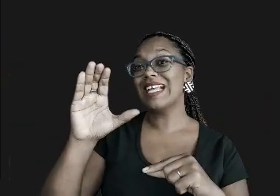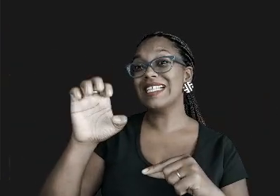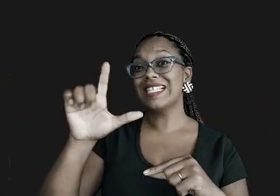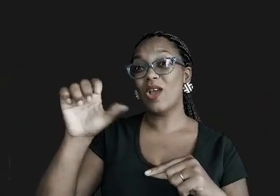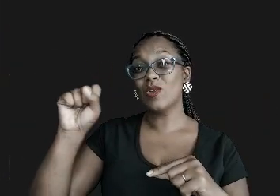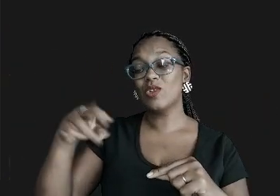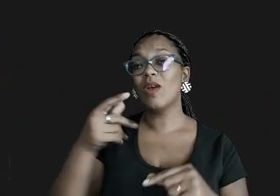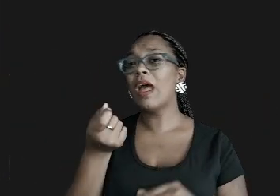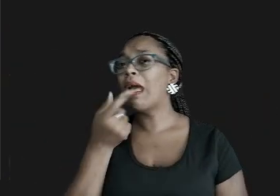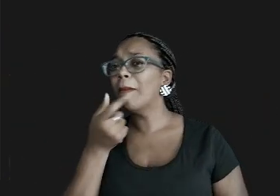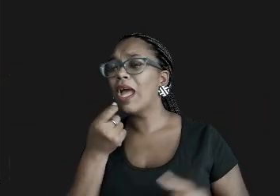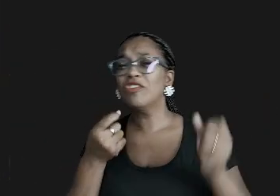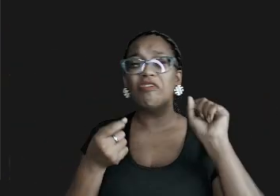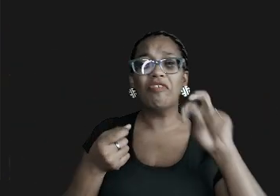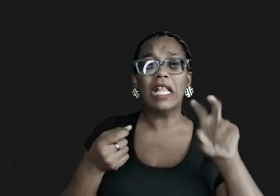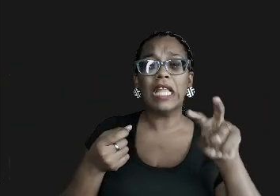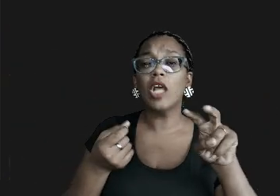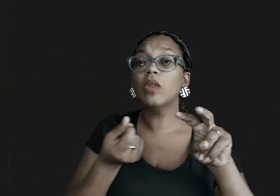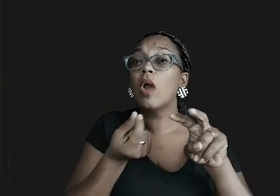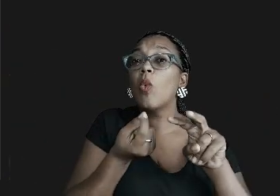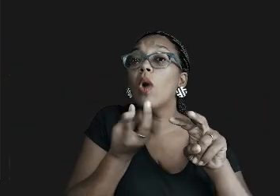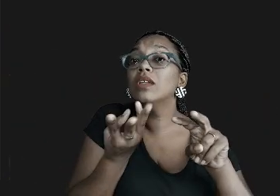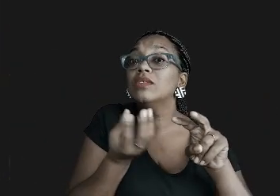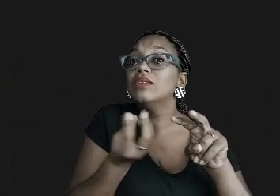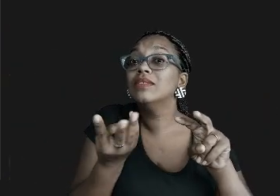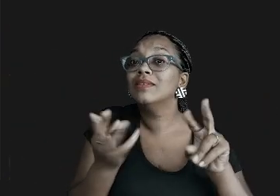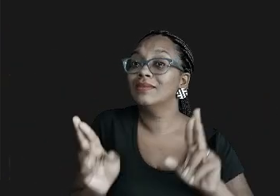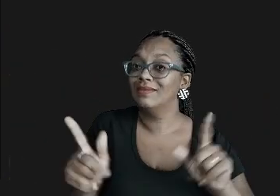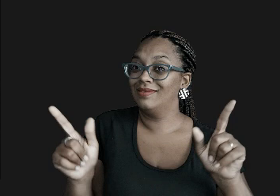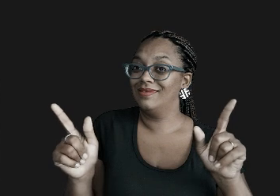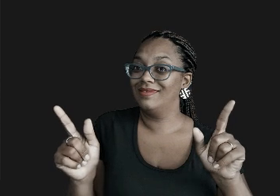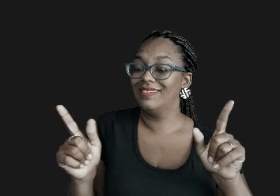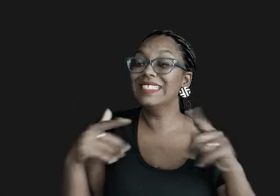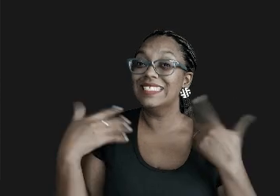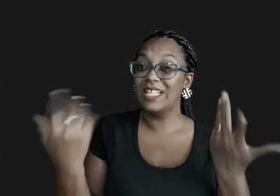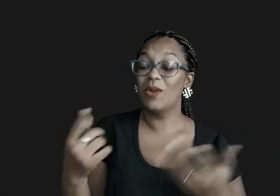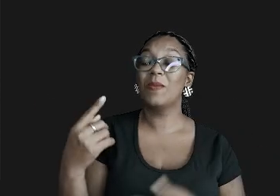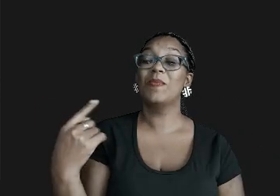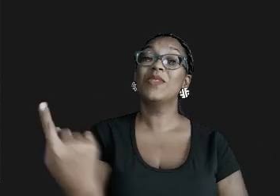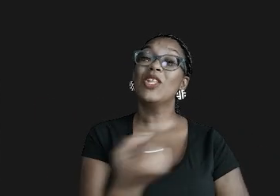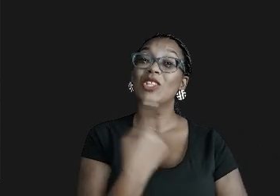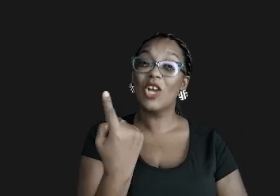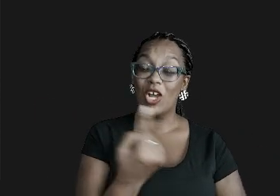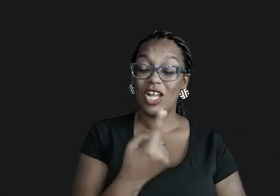o remédio e o veneno é a dose então eventualmente assim você